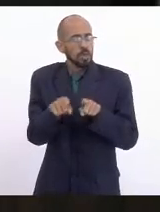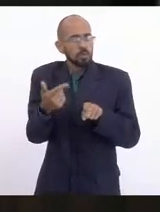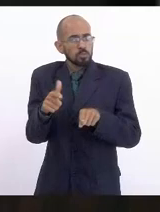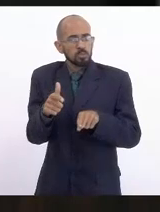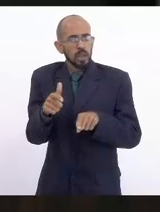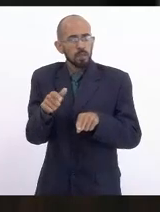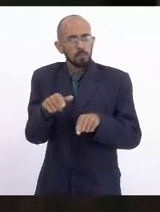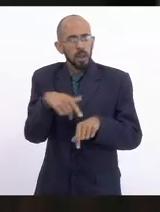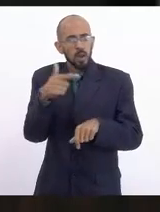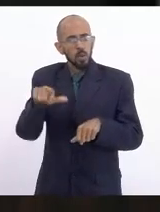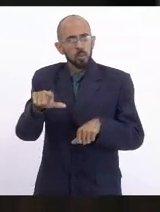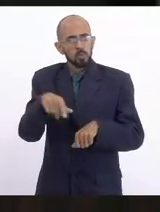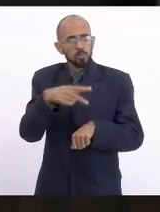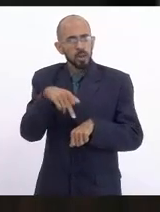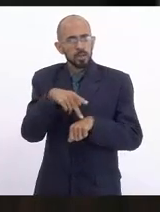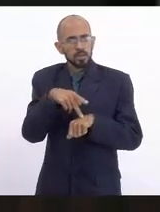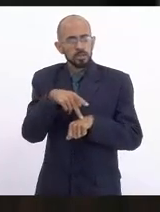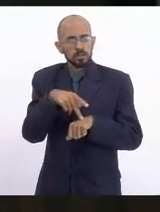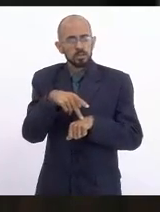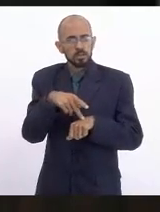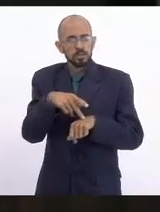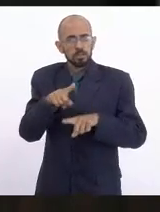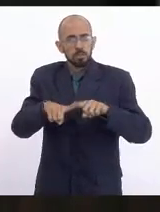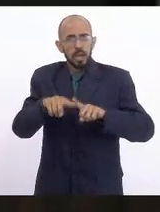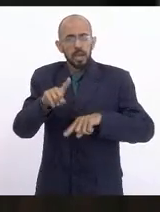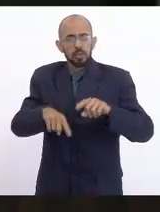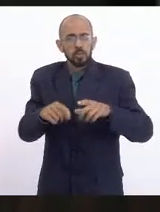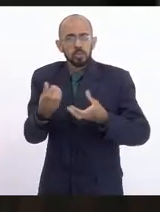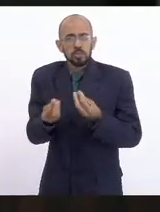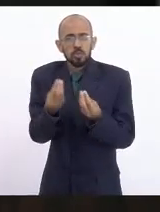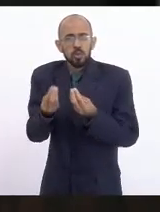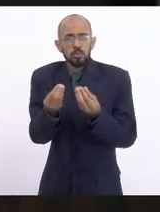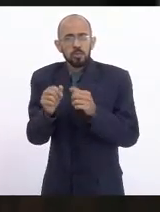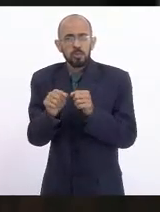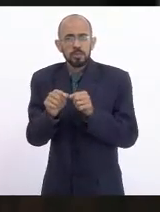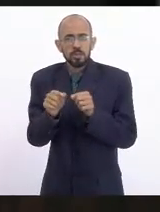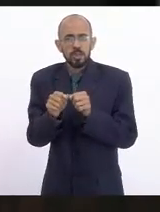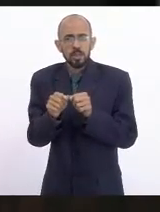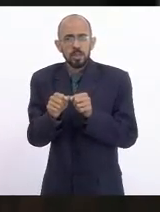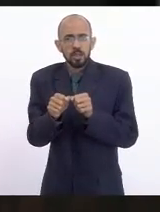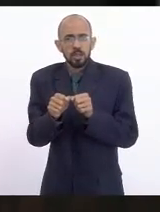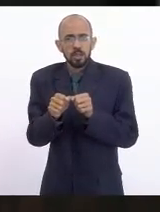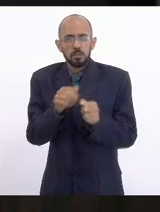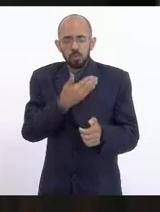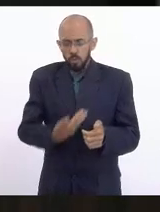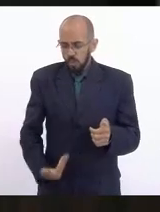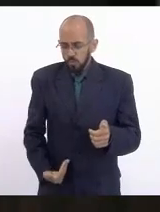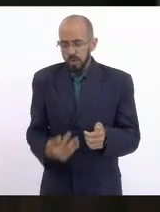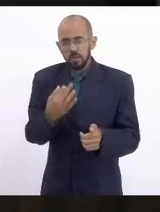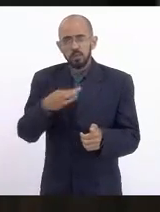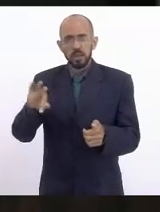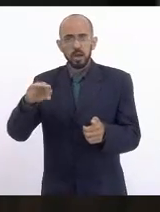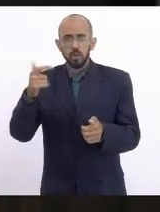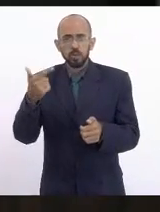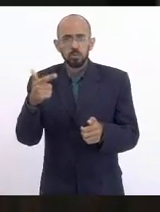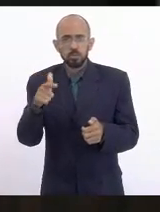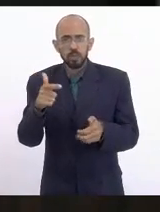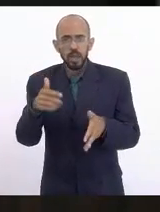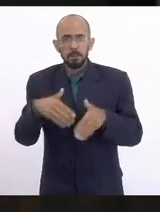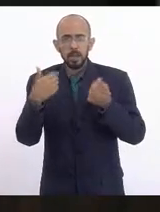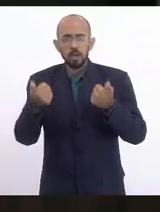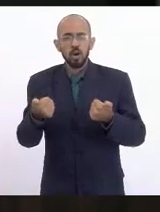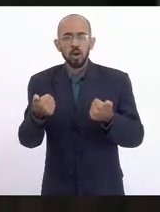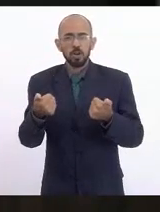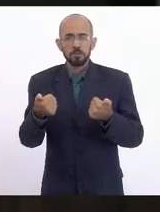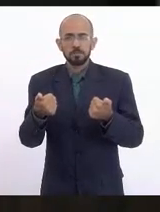mercadorias Ah e não tem uma vantagem sequer para o governo federal não dá para entender esse